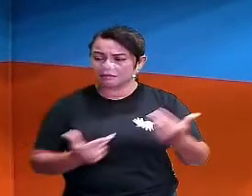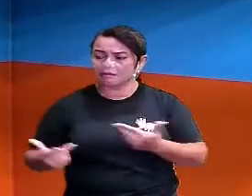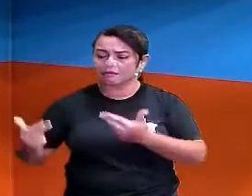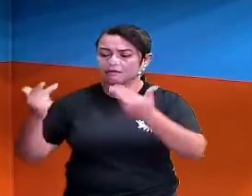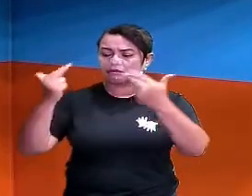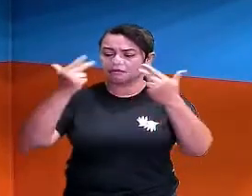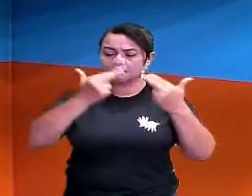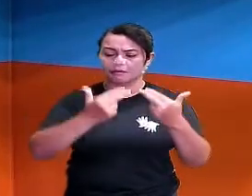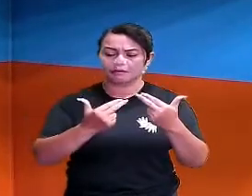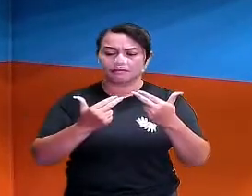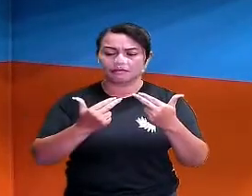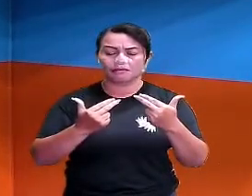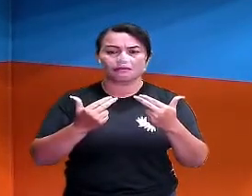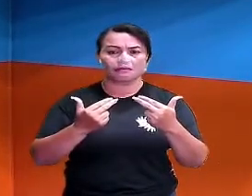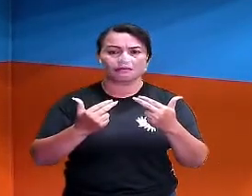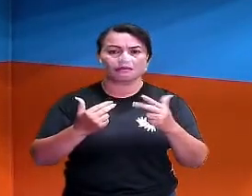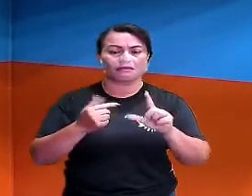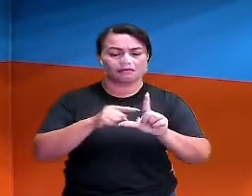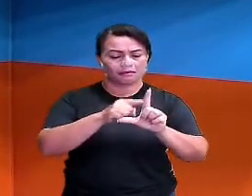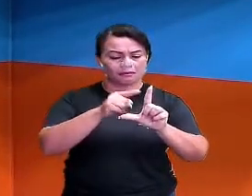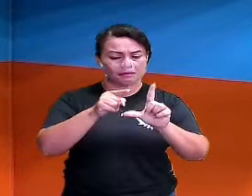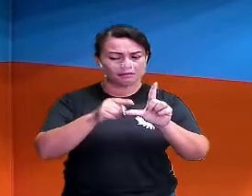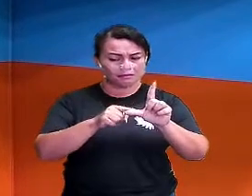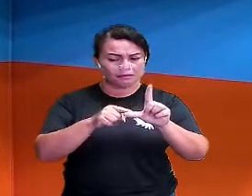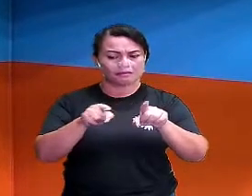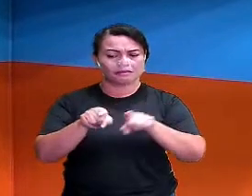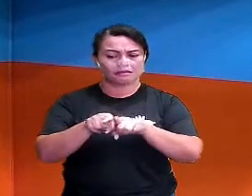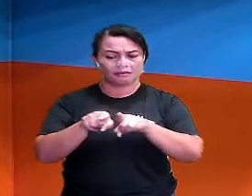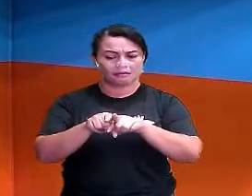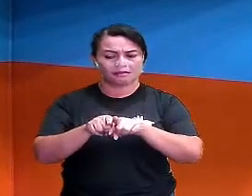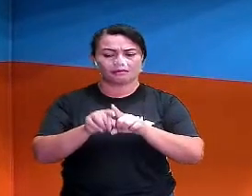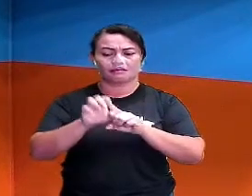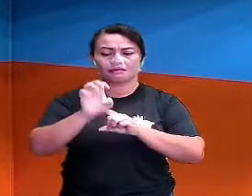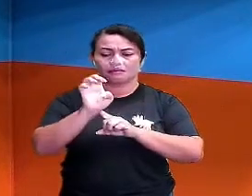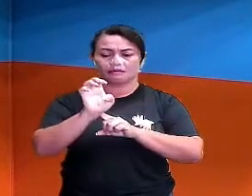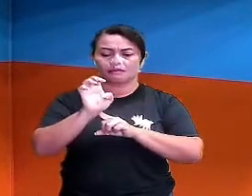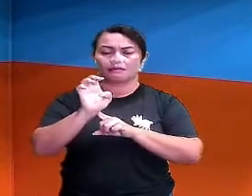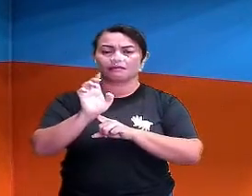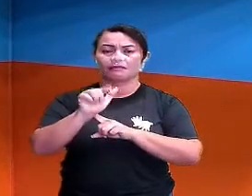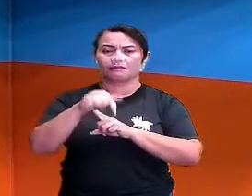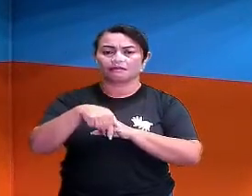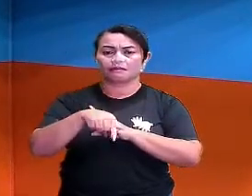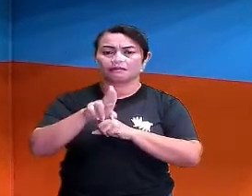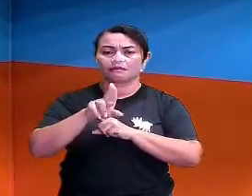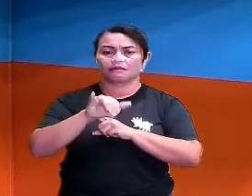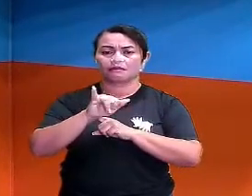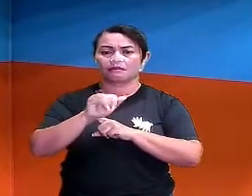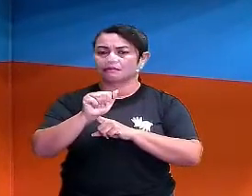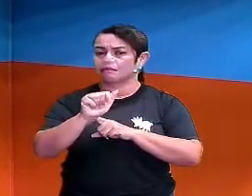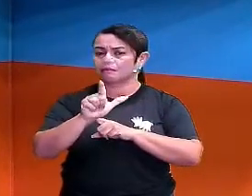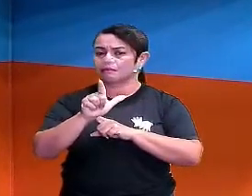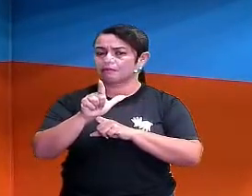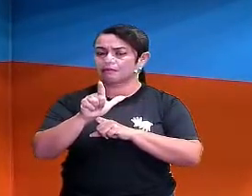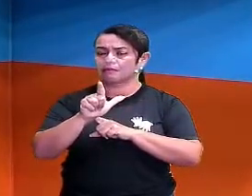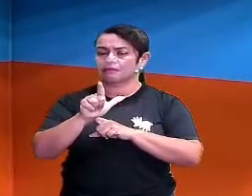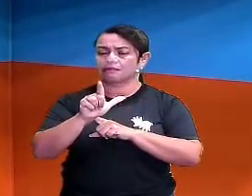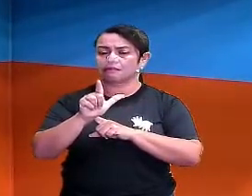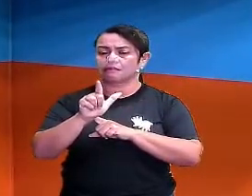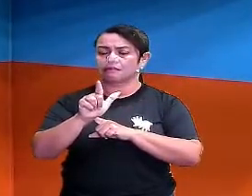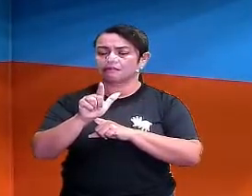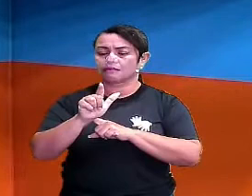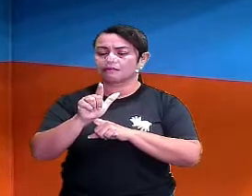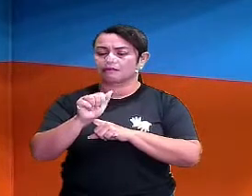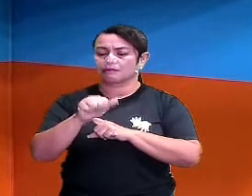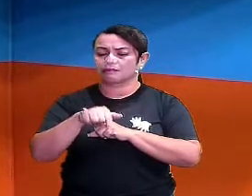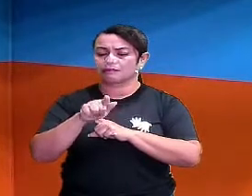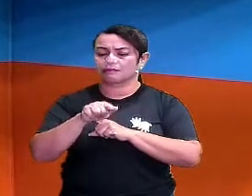medidas nos ângulos. Ele eu posso chamar de equiângulo, porque os ângulos são congruentes, mas os